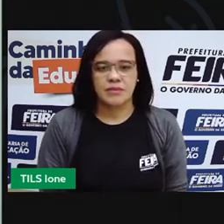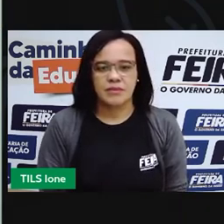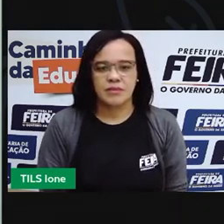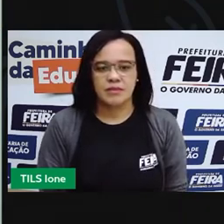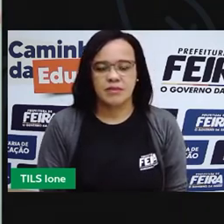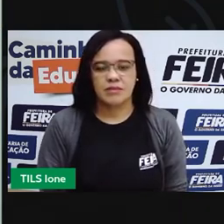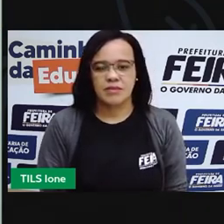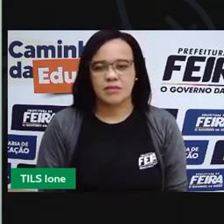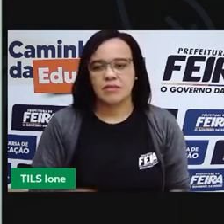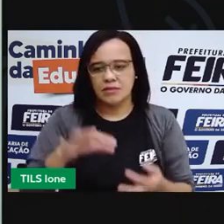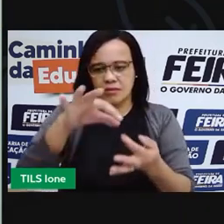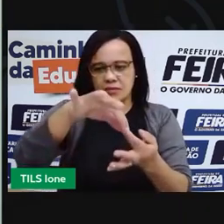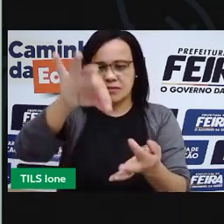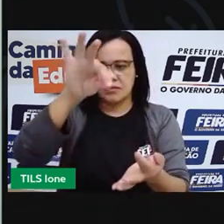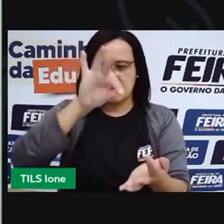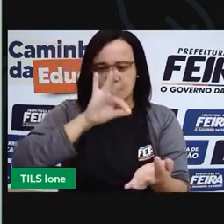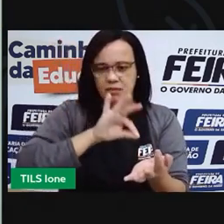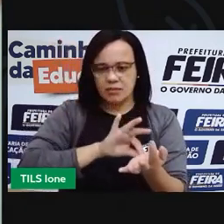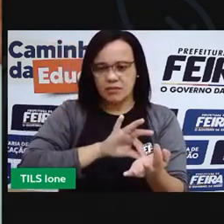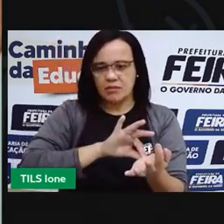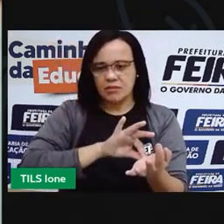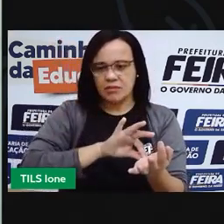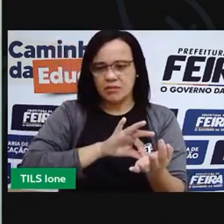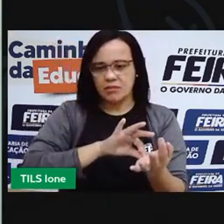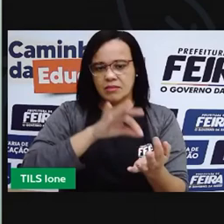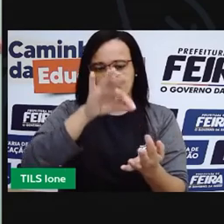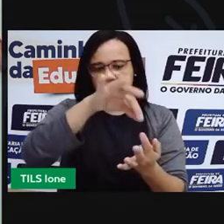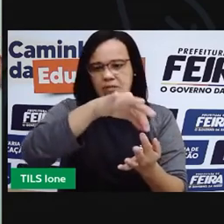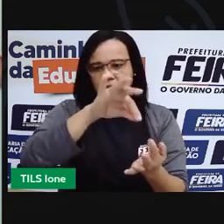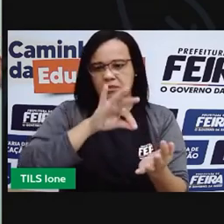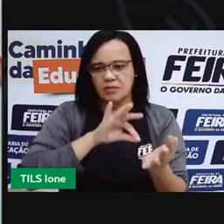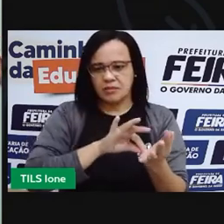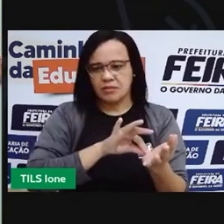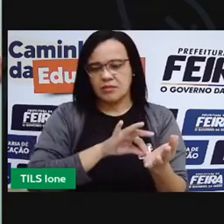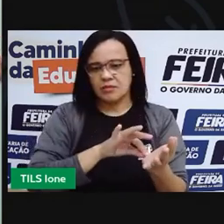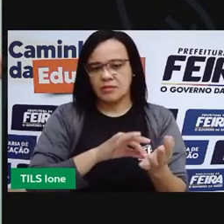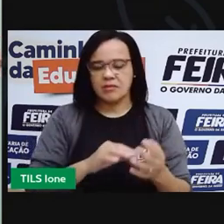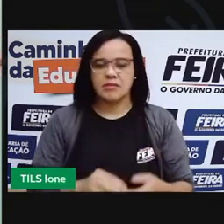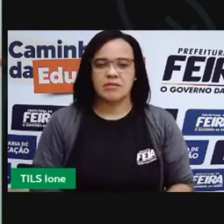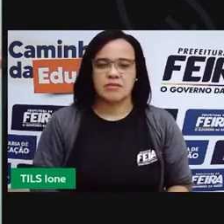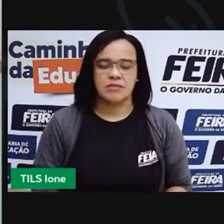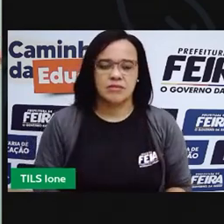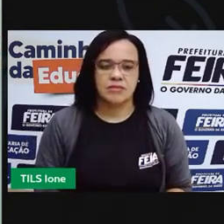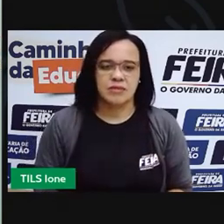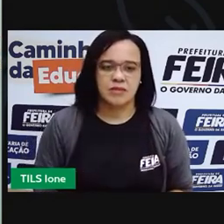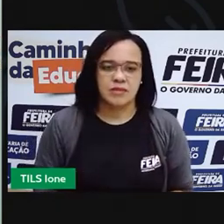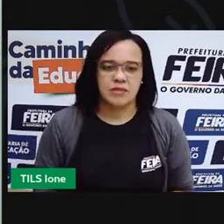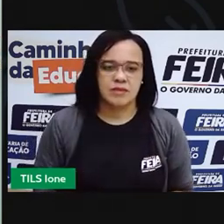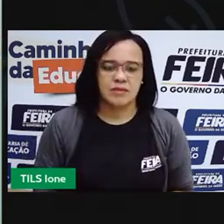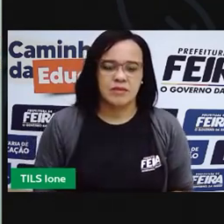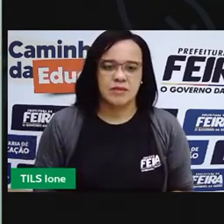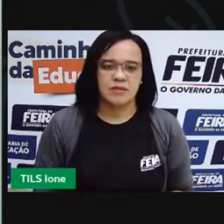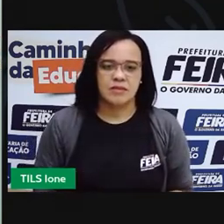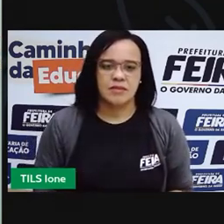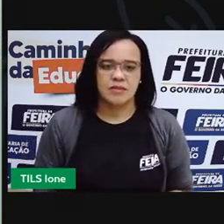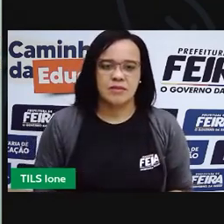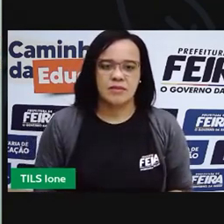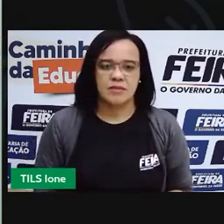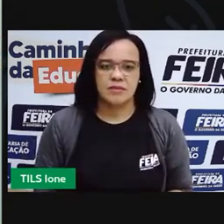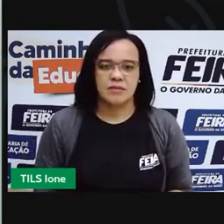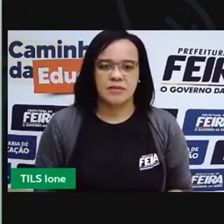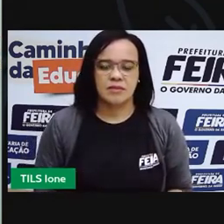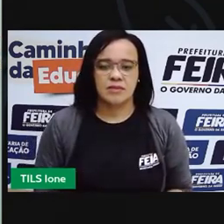trazer essa folha aqui para essa posição, tá? Aqui como